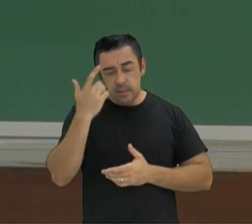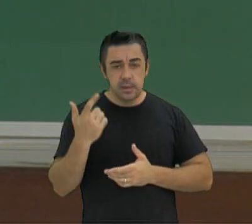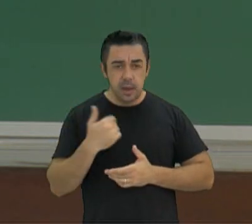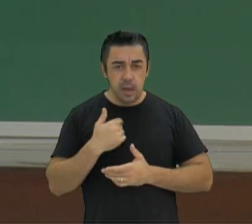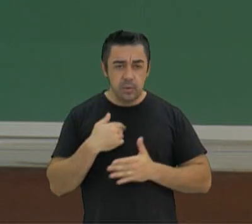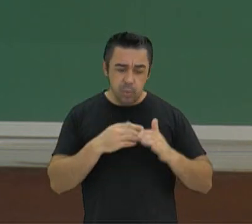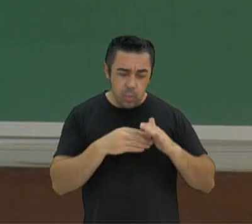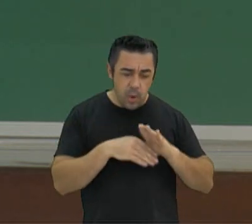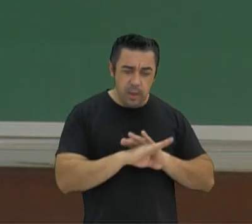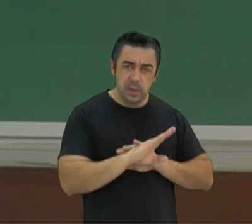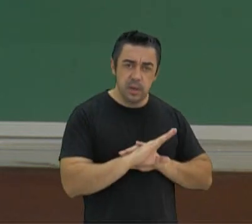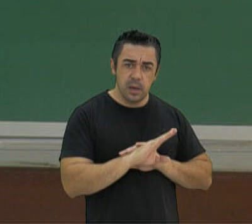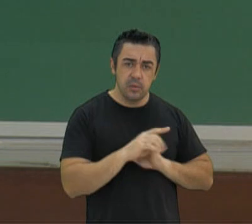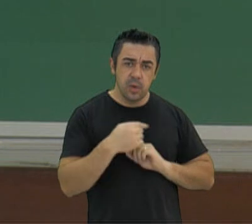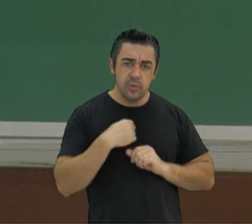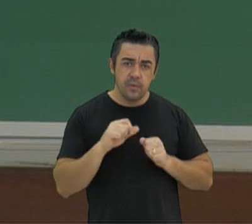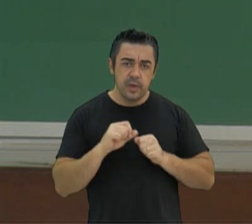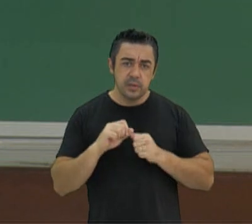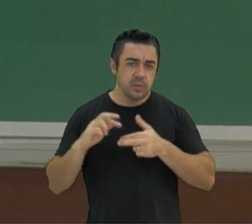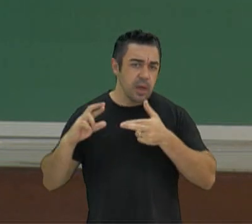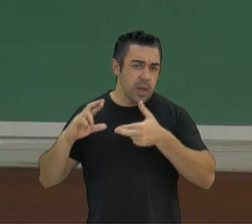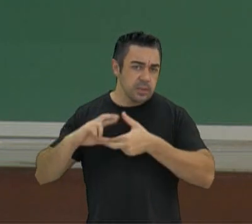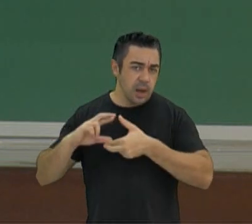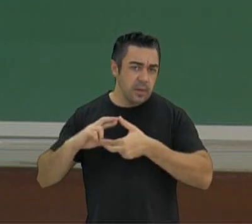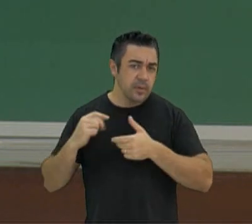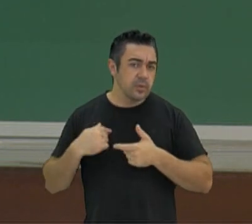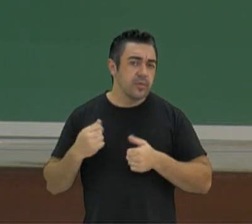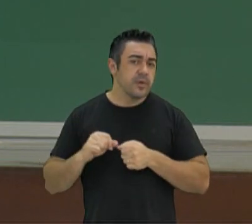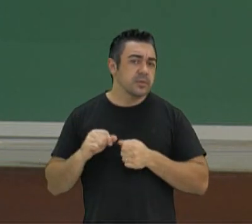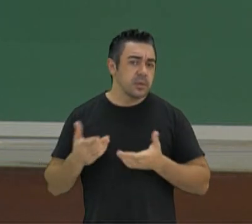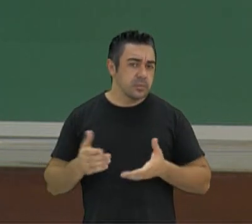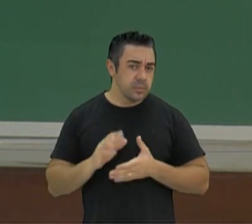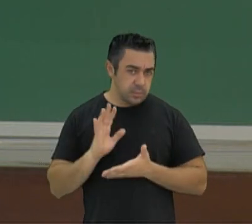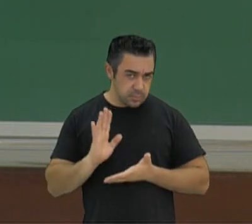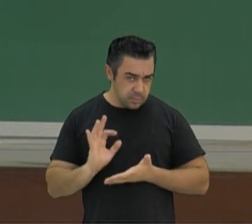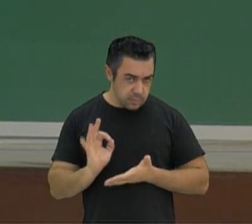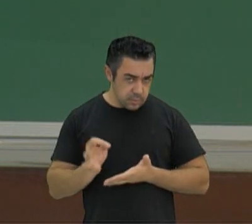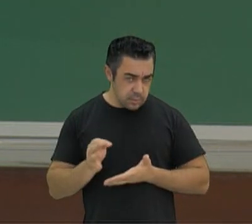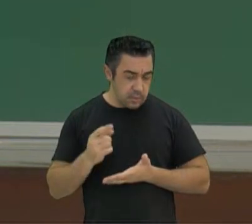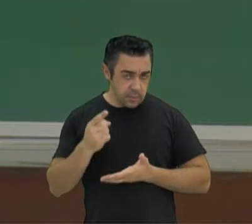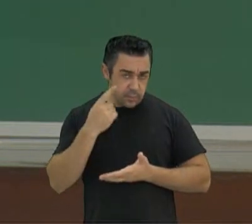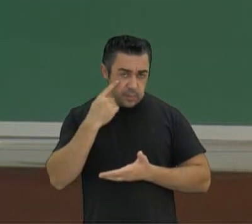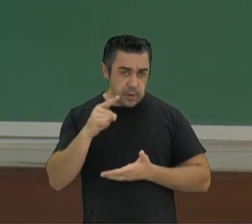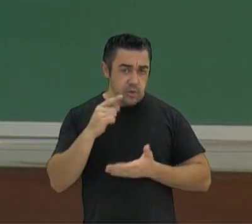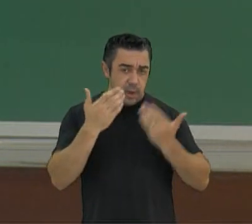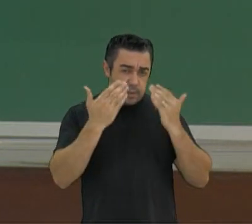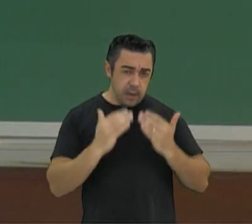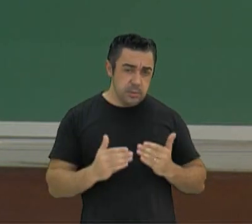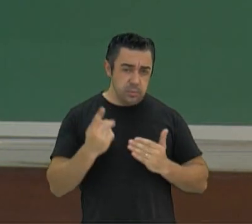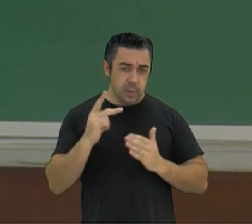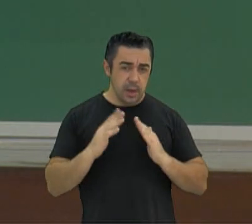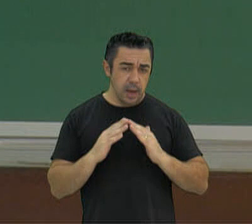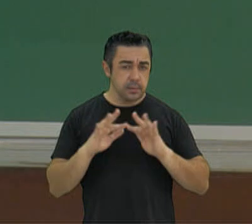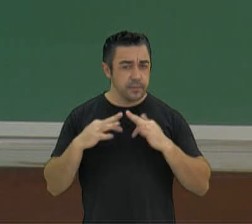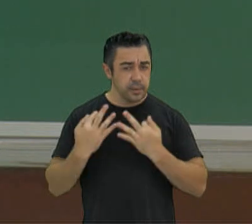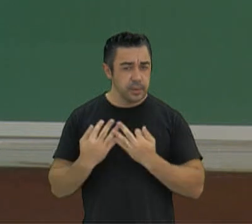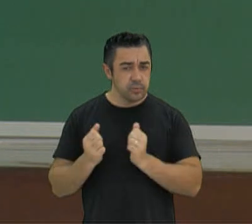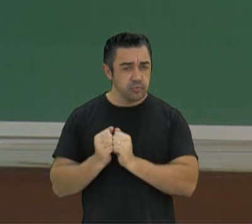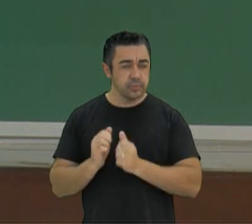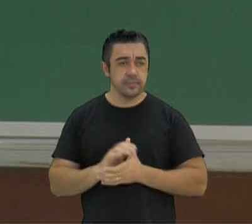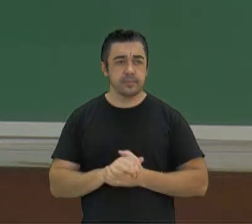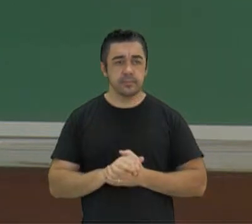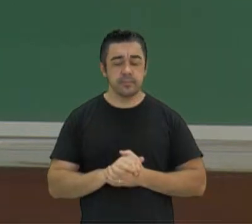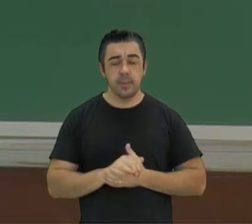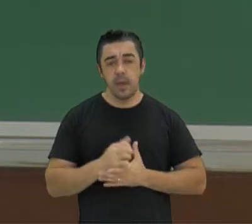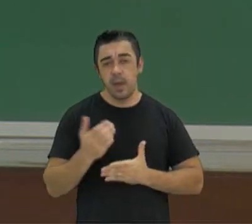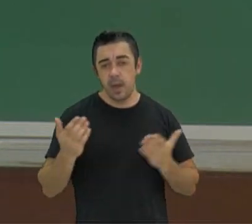eu estou guardando? Será que eu estou reciclando? Para onde que está indo o meu lixo? Legal? Faça essa análise aí na sua casa, com a sua família. Agora